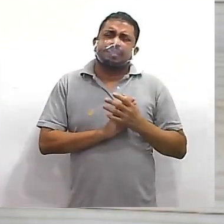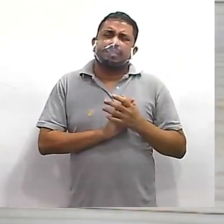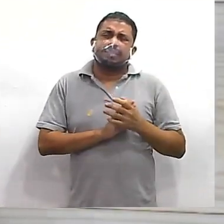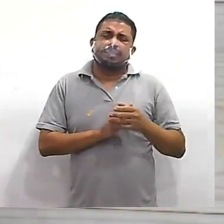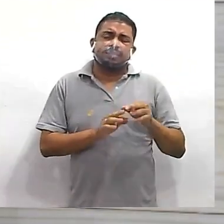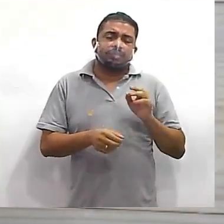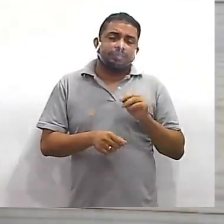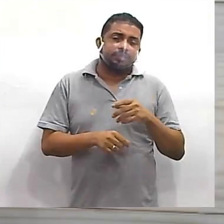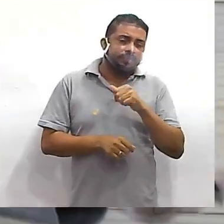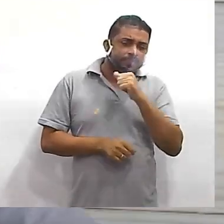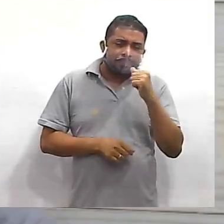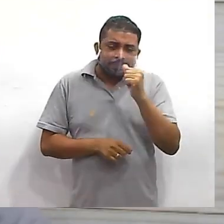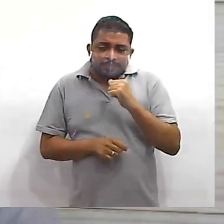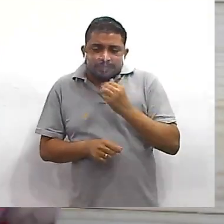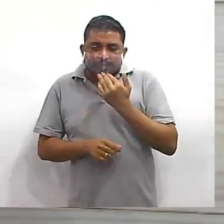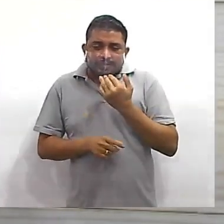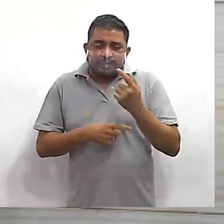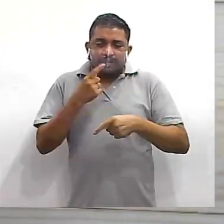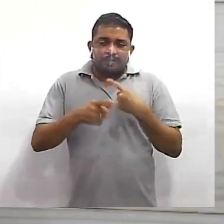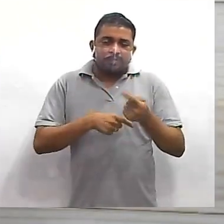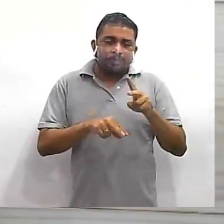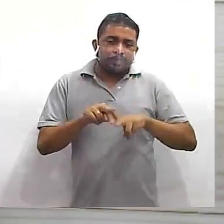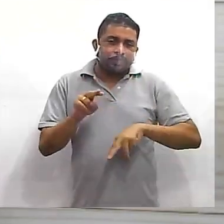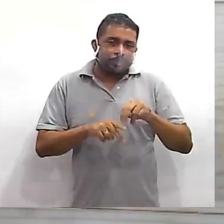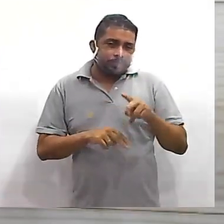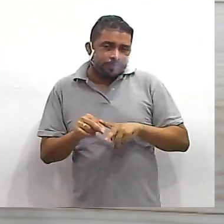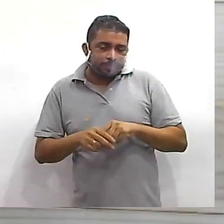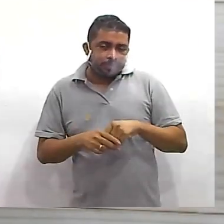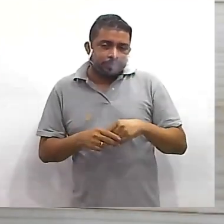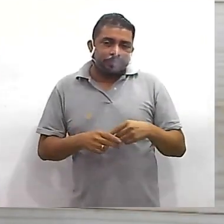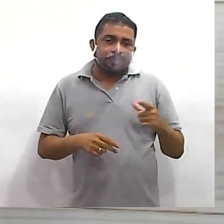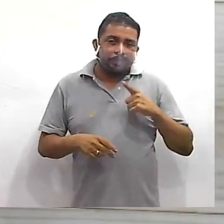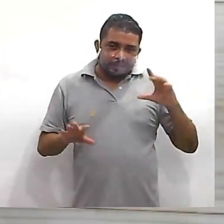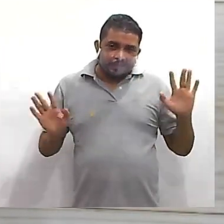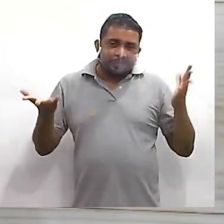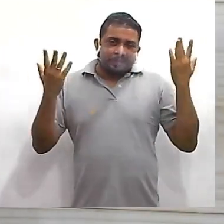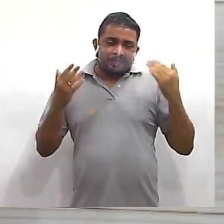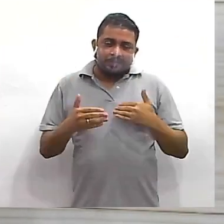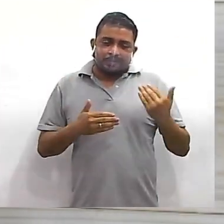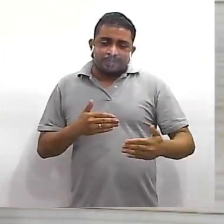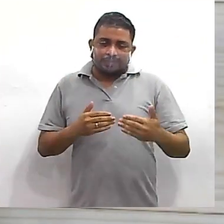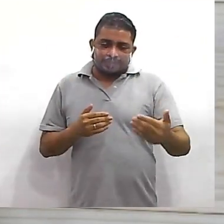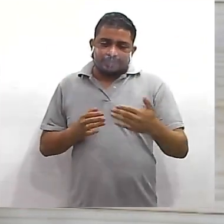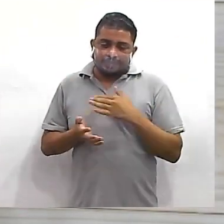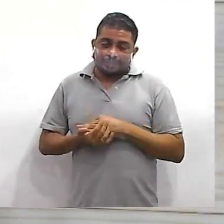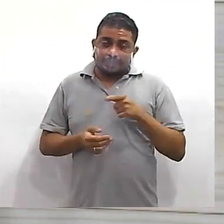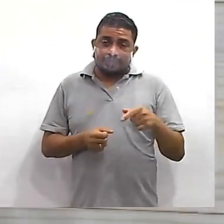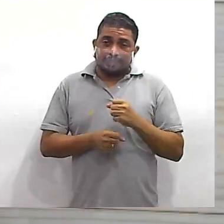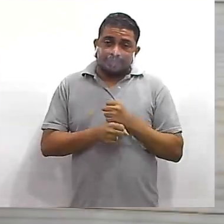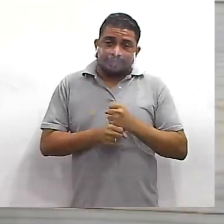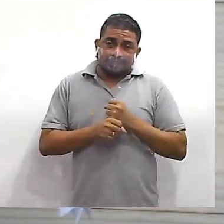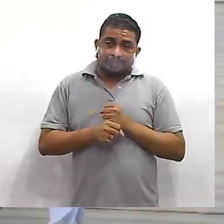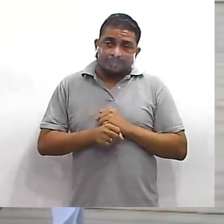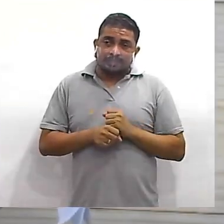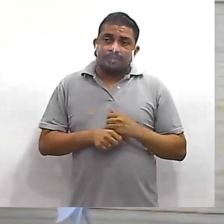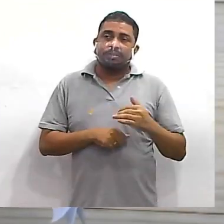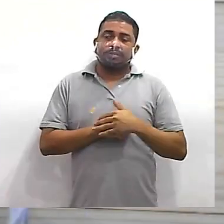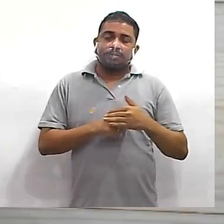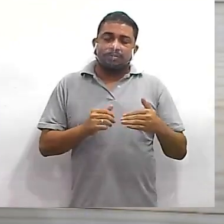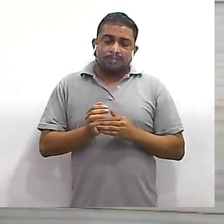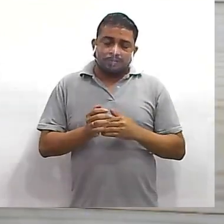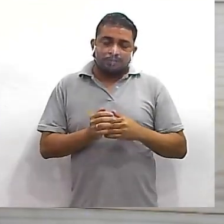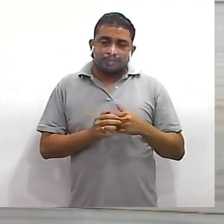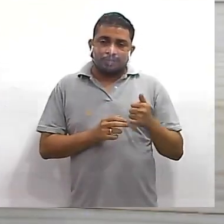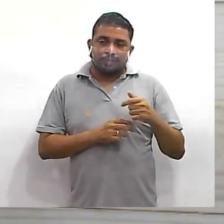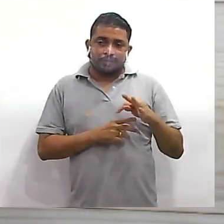restrição alimentar depois de São João. Enquanto vai tendo festa, a gente vai empurrando, né? Como esse ano a gente vai ser tudo atípico,